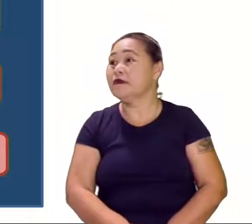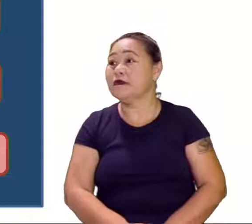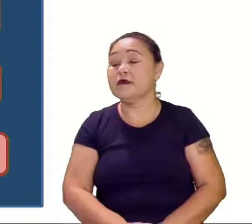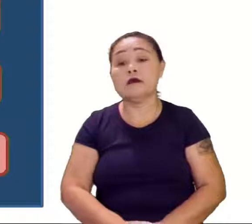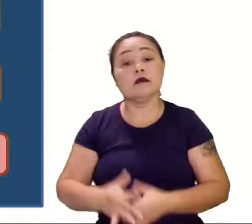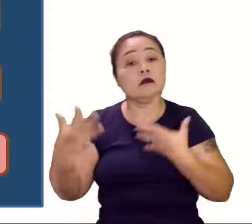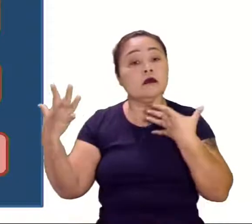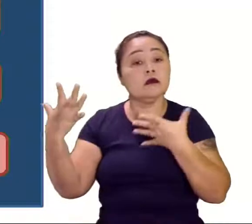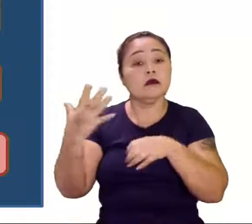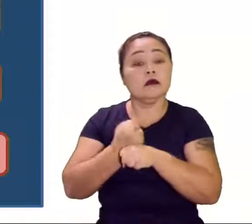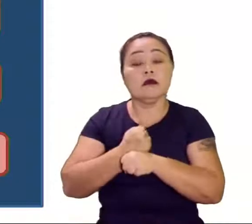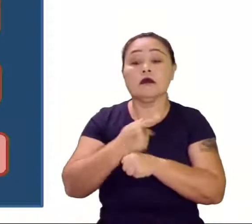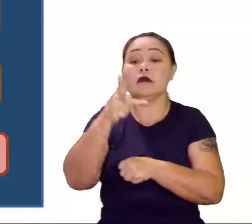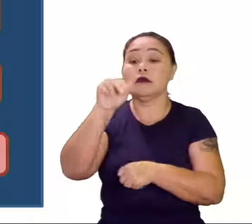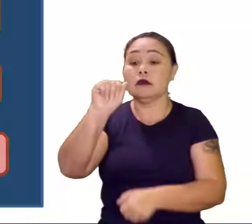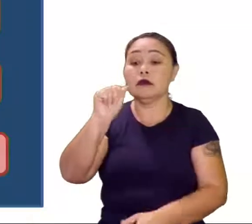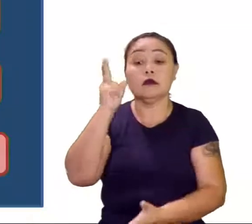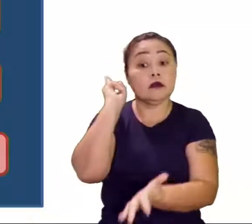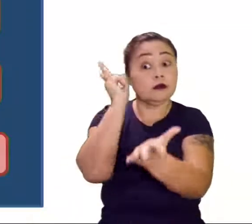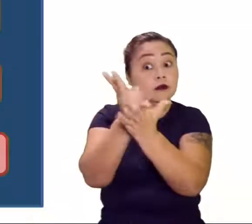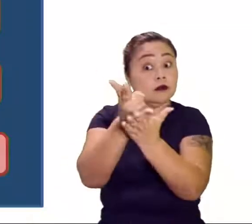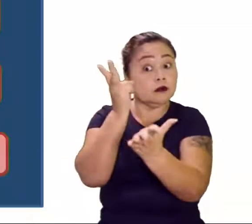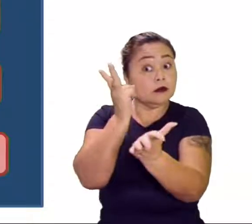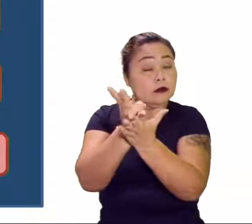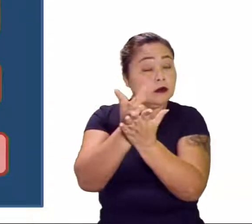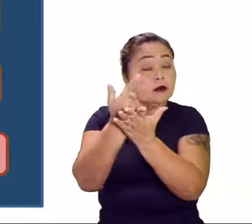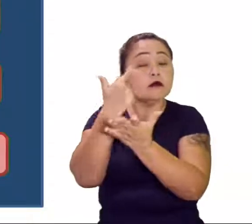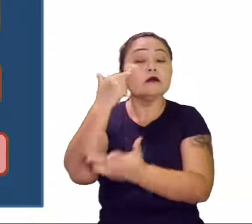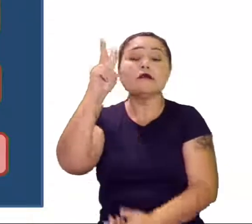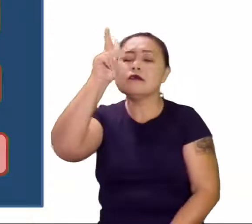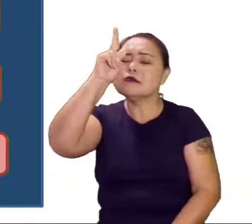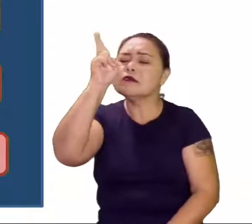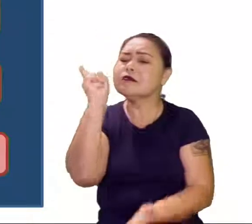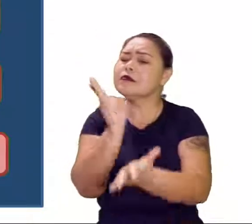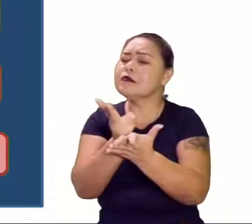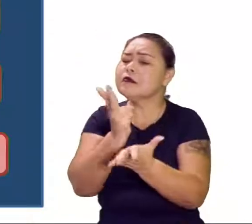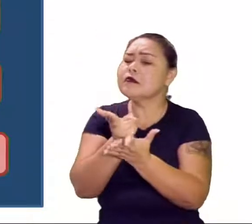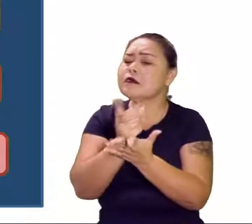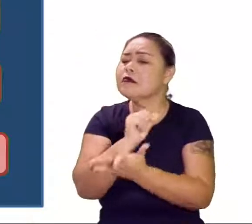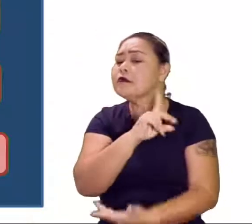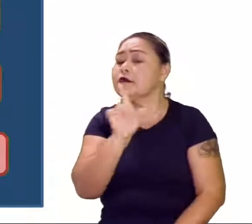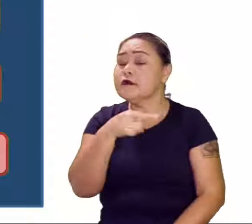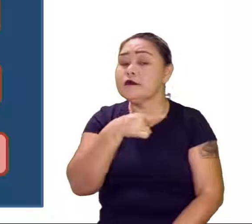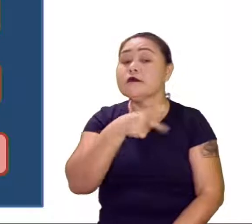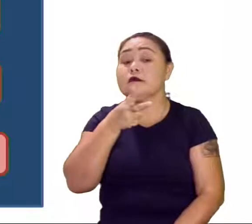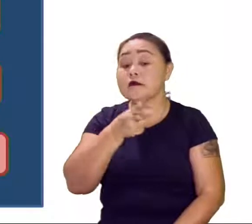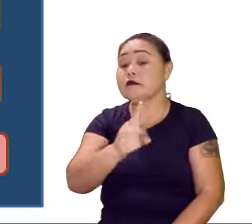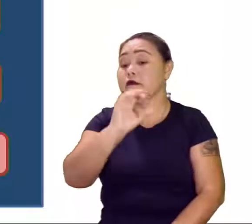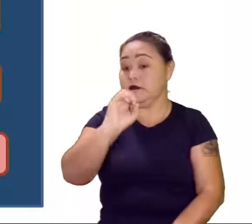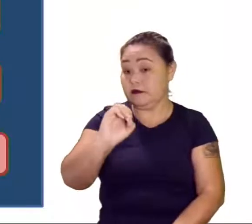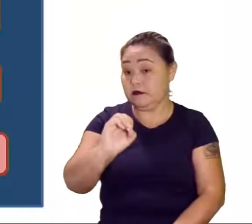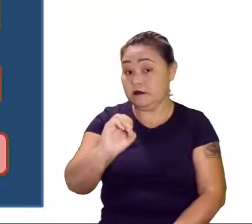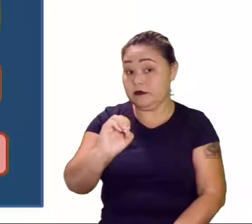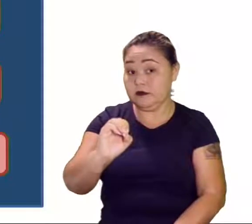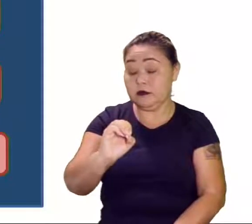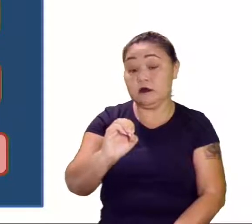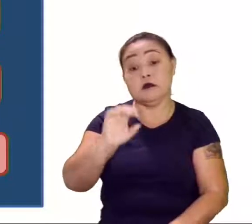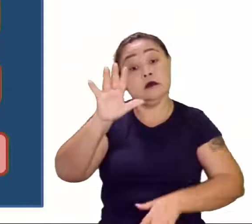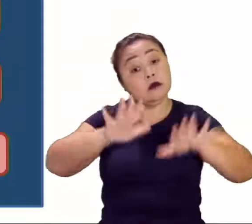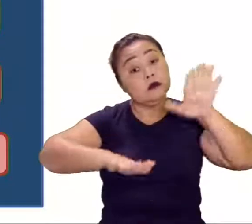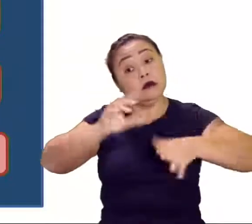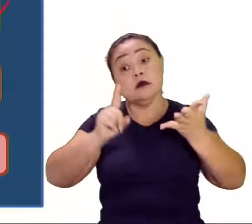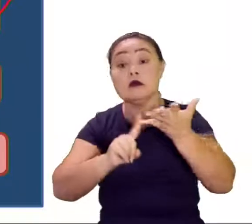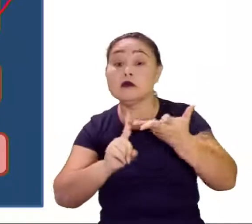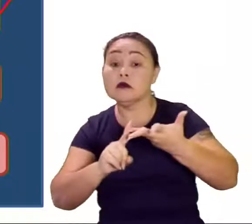A soma dos termos de uma PA constante. Aí você tem que lembrar o que é constante, né? É sempre 0? Depende